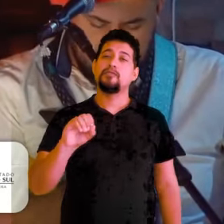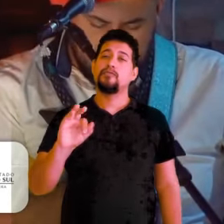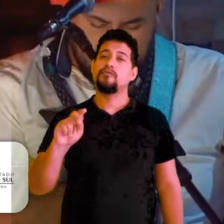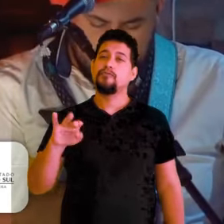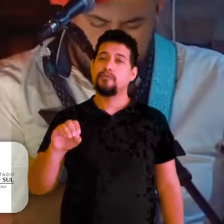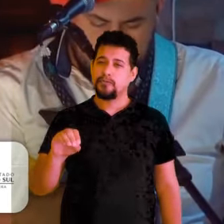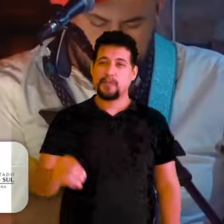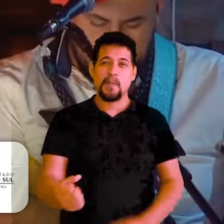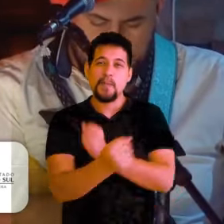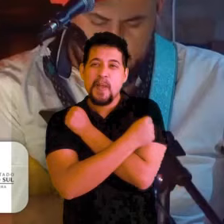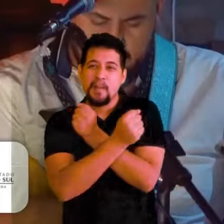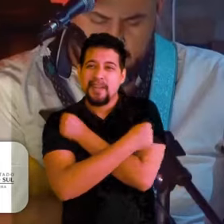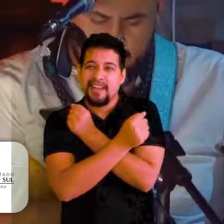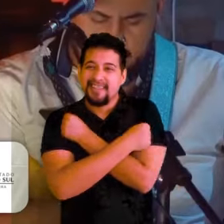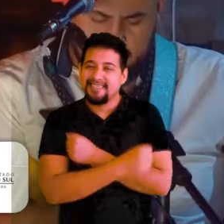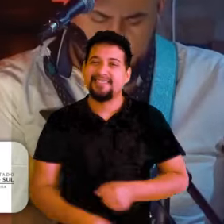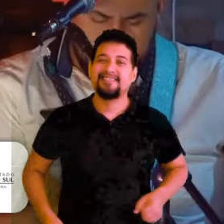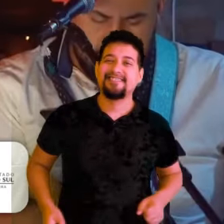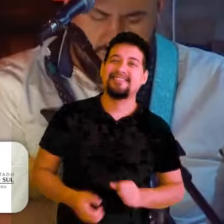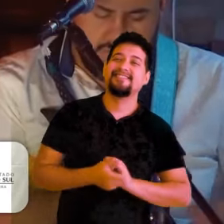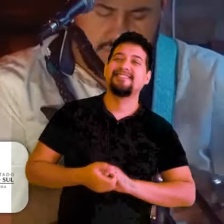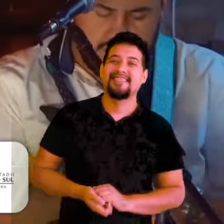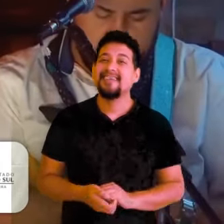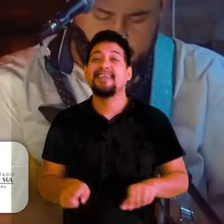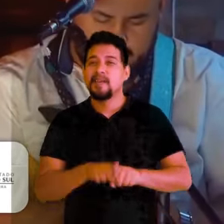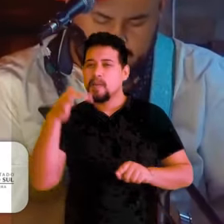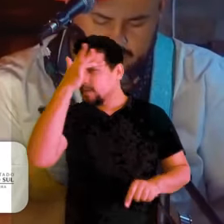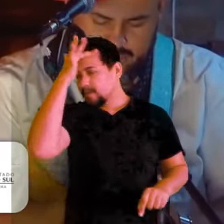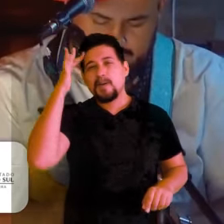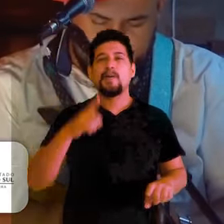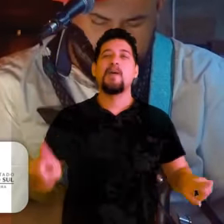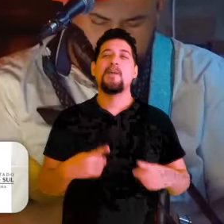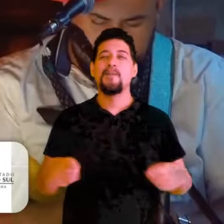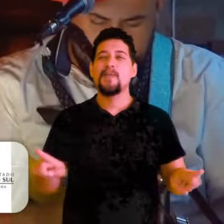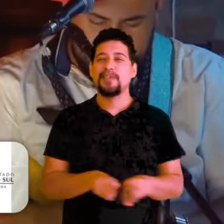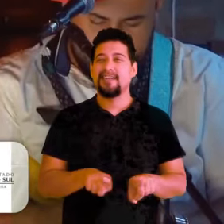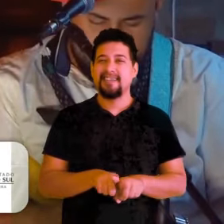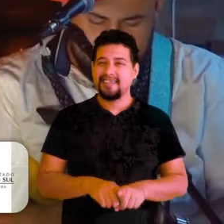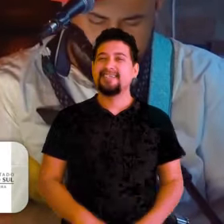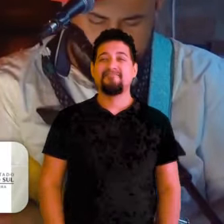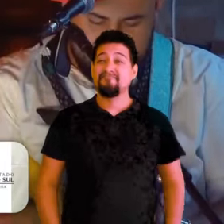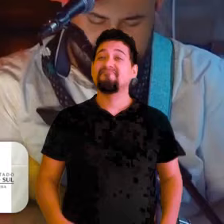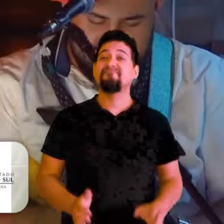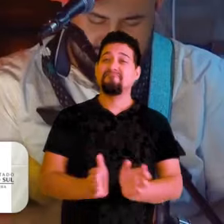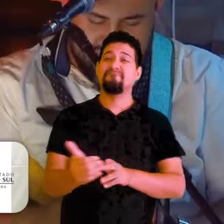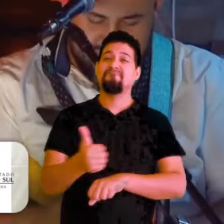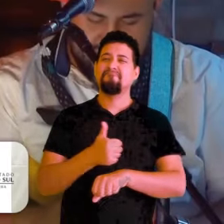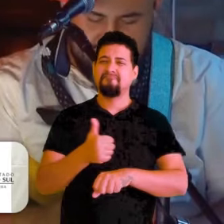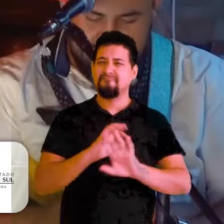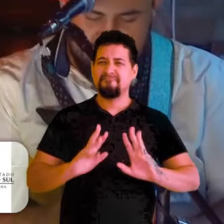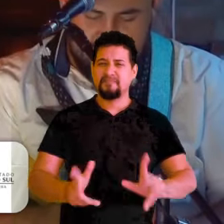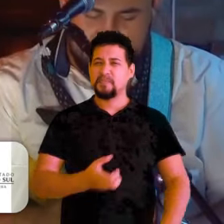tio Ninim. Aquele abraço, tio Ninim. Tio Chico. O pessoal da Sonora aí, riu, porque são de Passo Fundo.